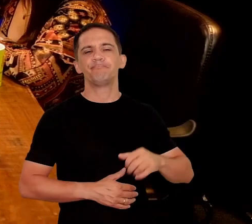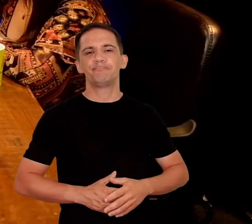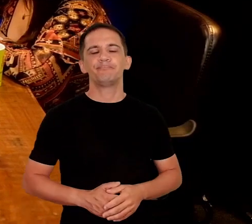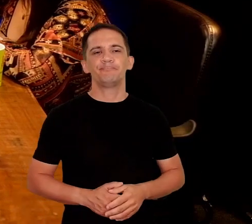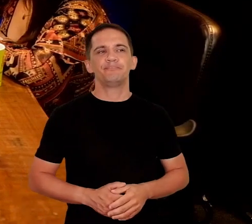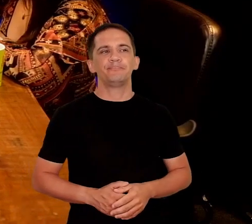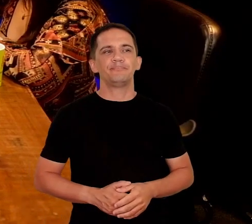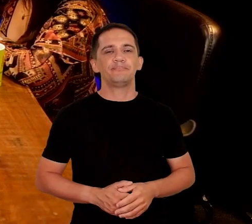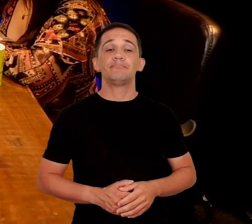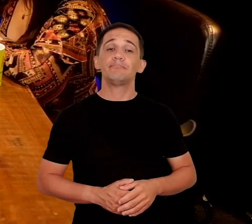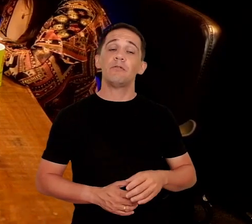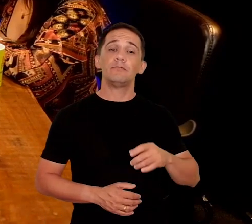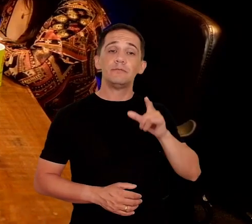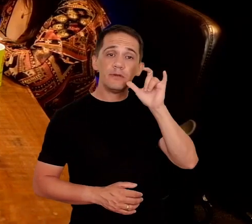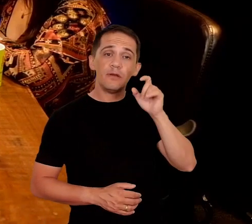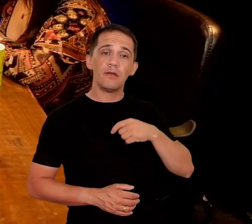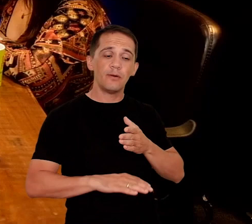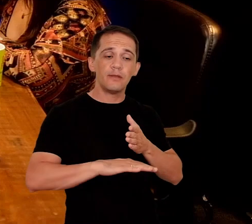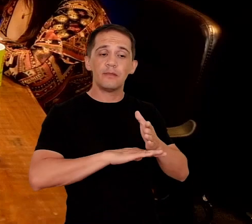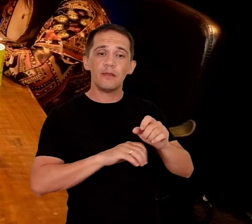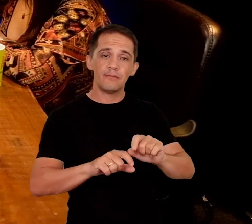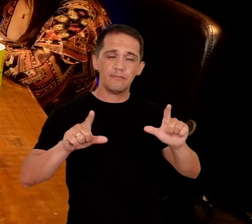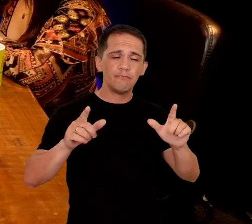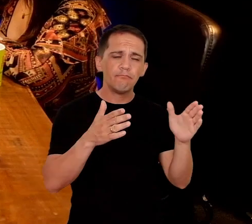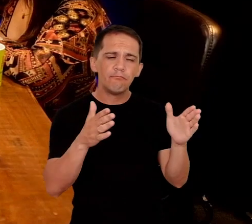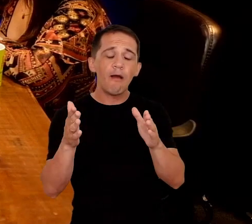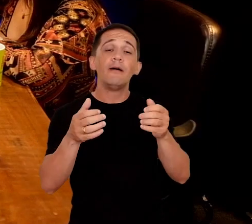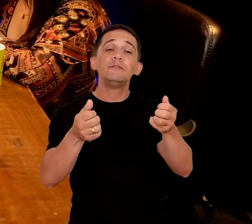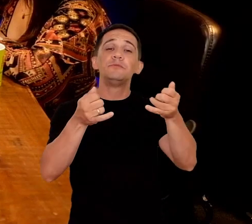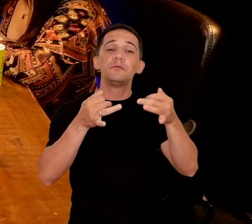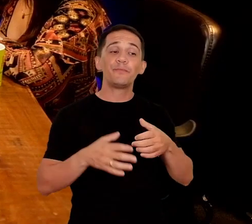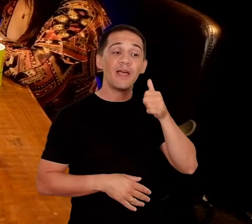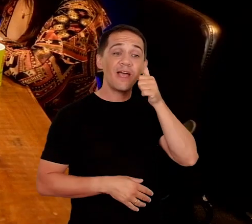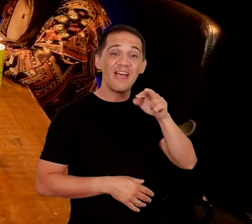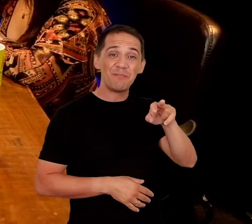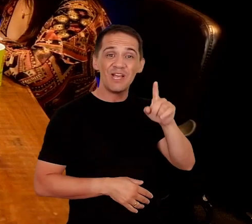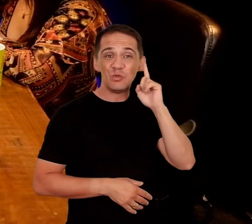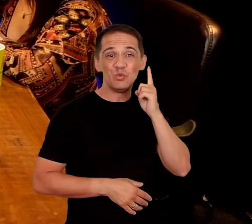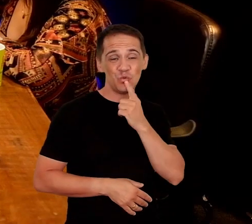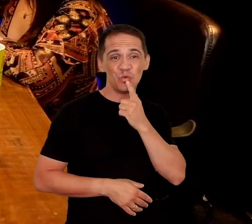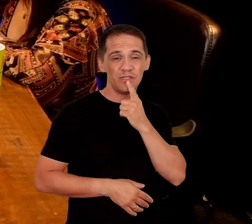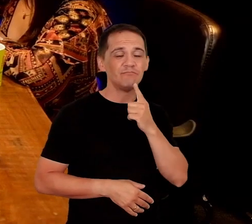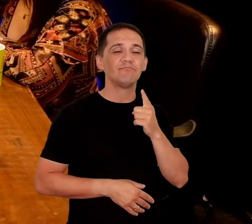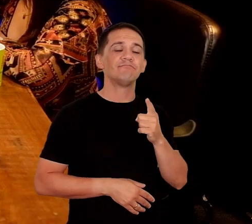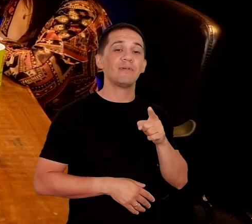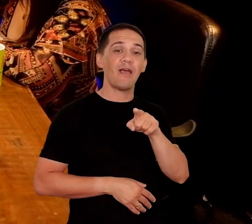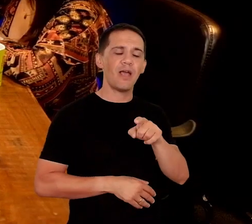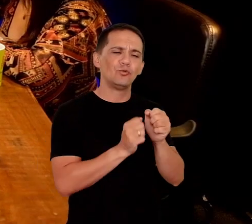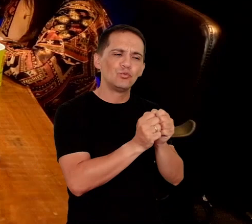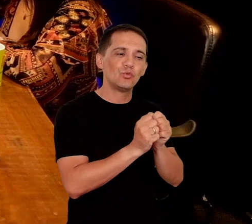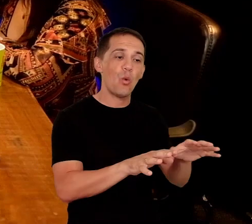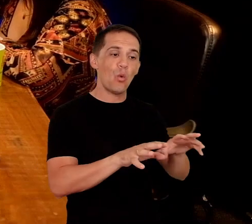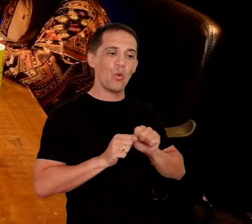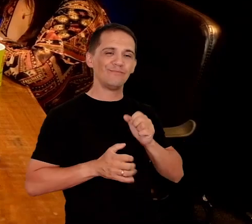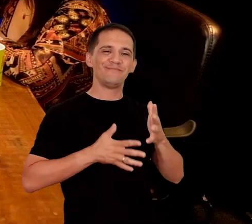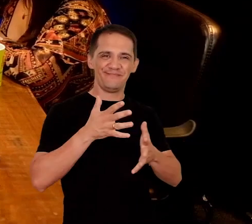conhecida. E esses tempos eu vendo os vídeos dela, ela aprendeu sinais com a irmã dela quando ela tinha... Quando ela nasceu, né? E a irmã dela é surda. Velha,